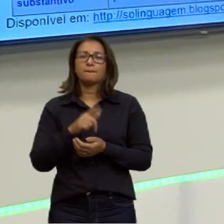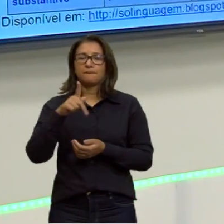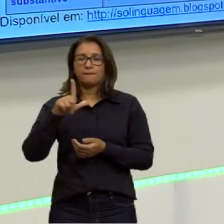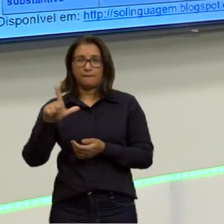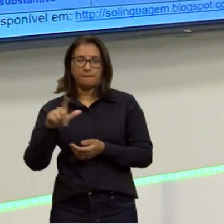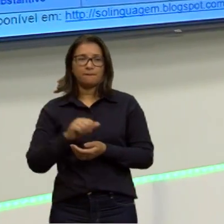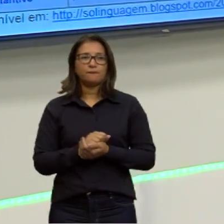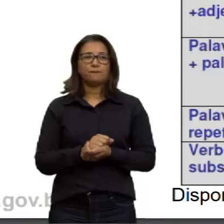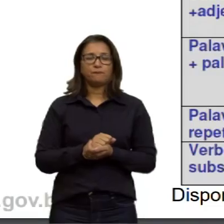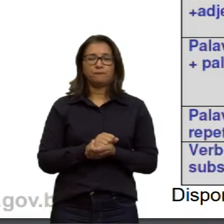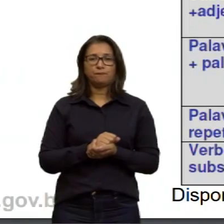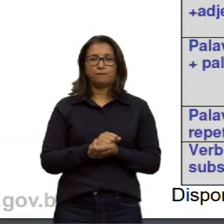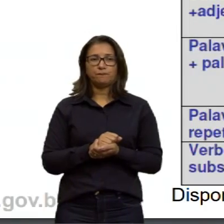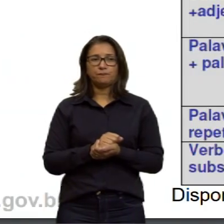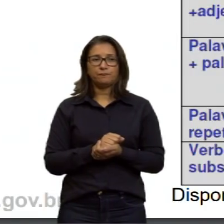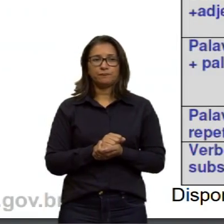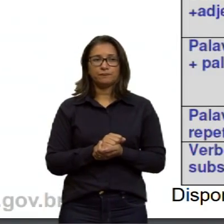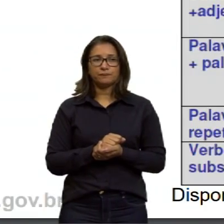lite-on